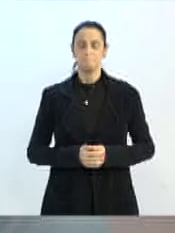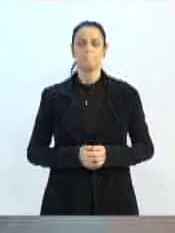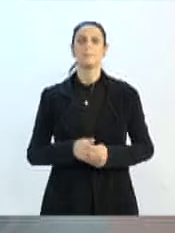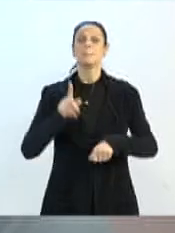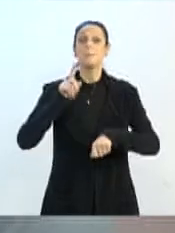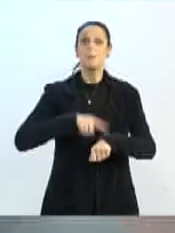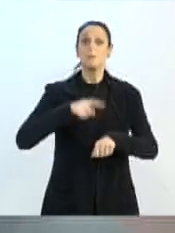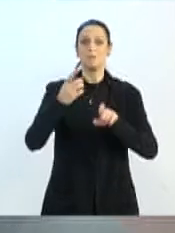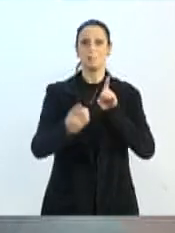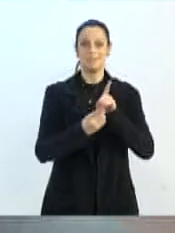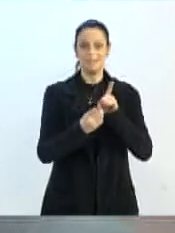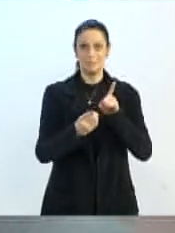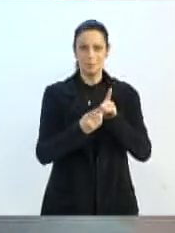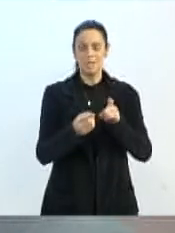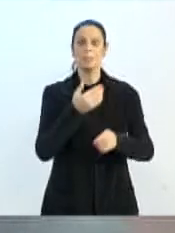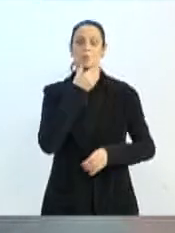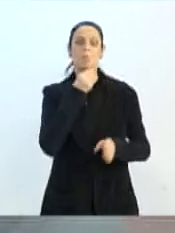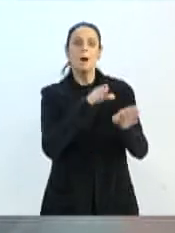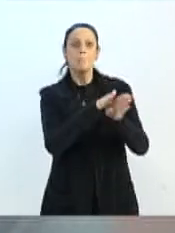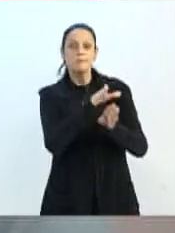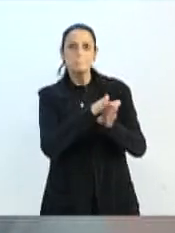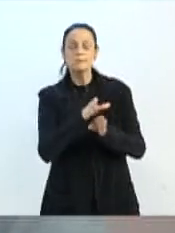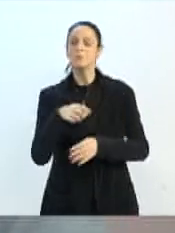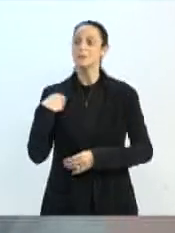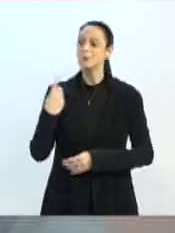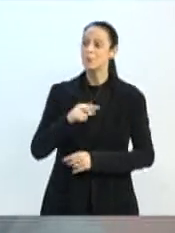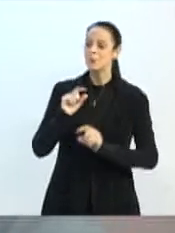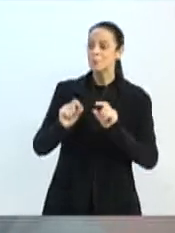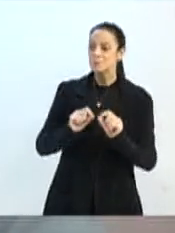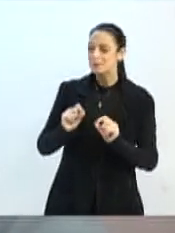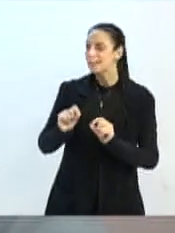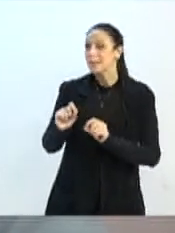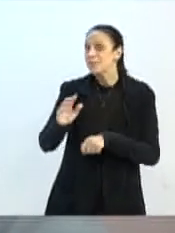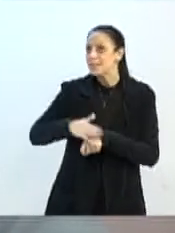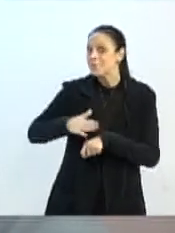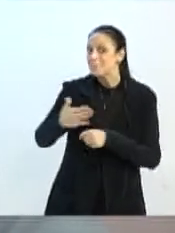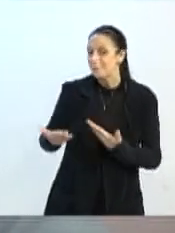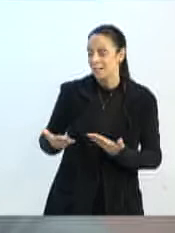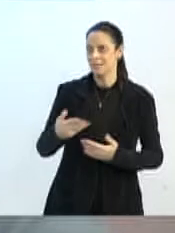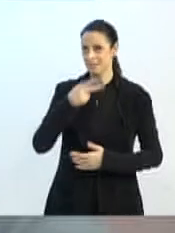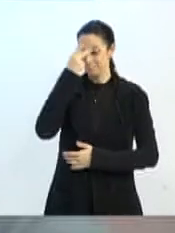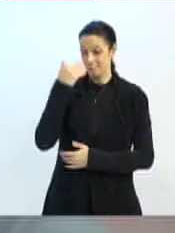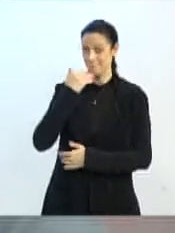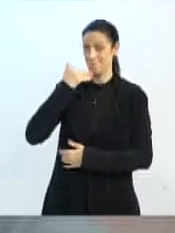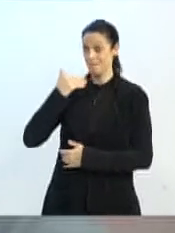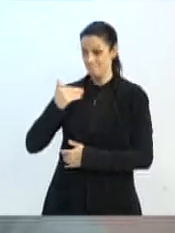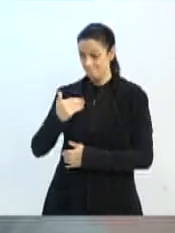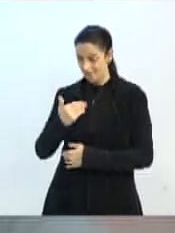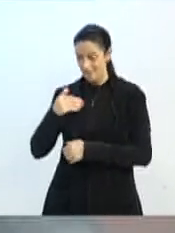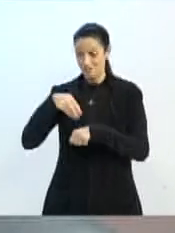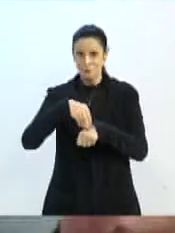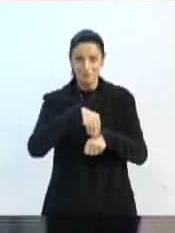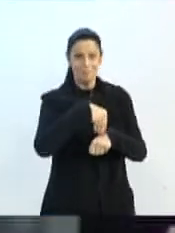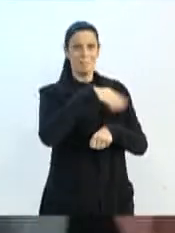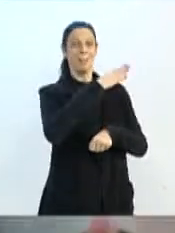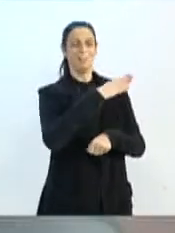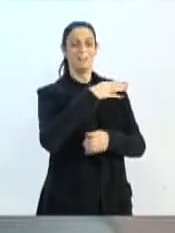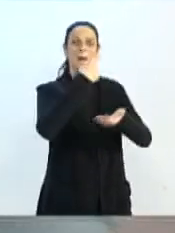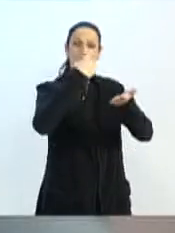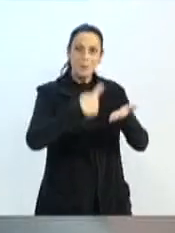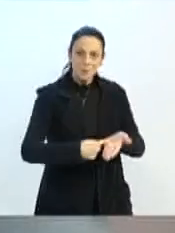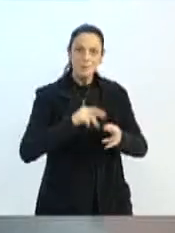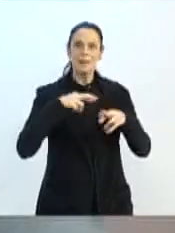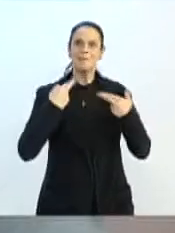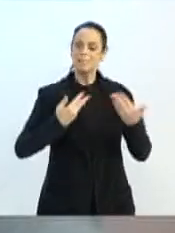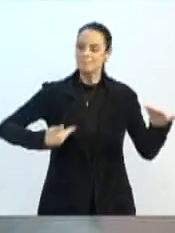atendimento. Então, a gente sempre é o porta-voz, né, da comunidade quando nós somos solicitados, e o nosso papel é intermediar também